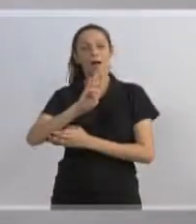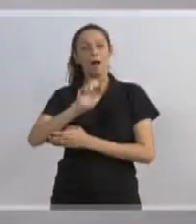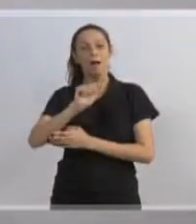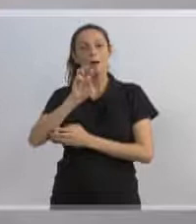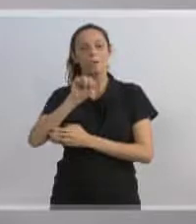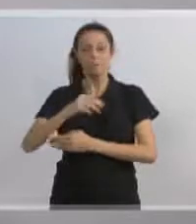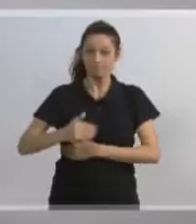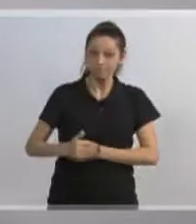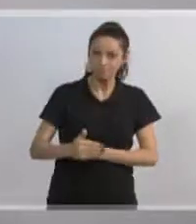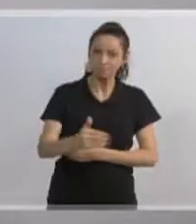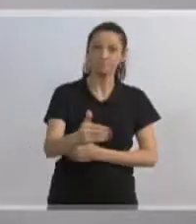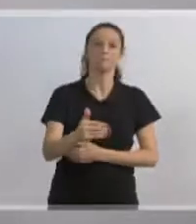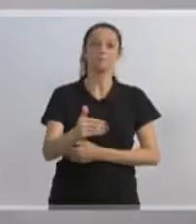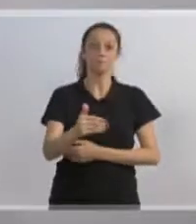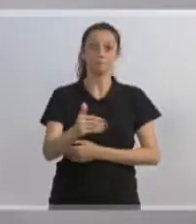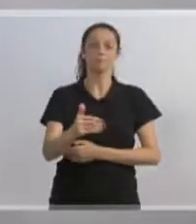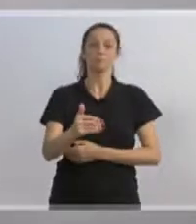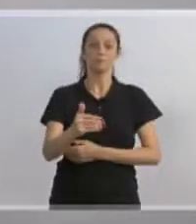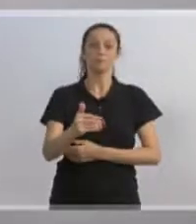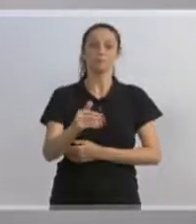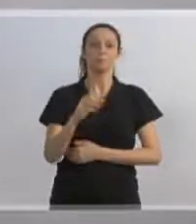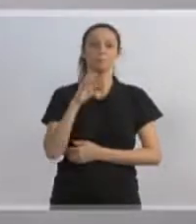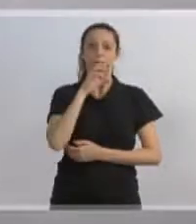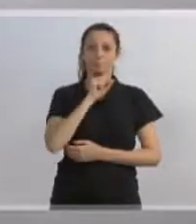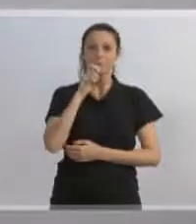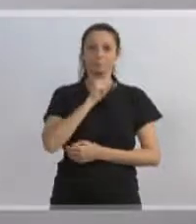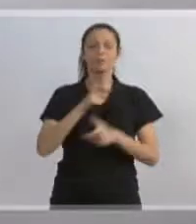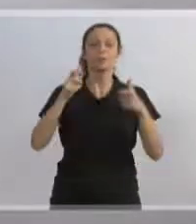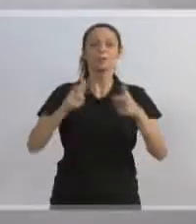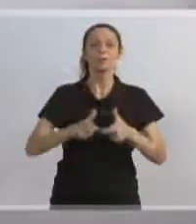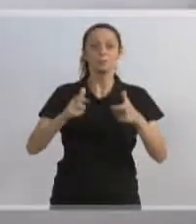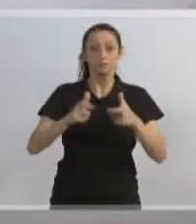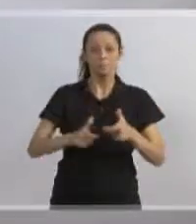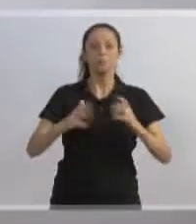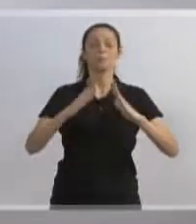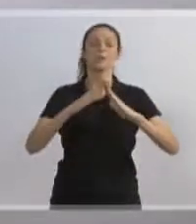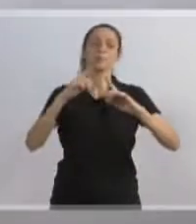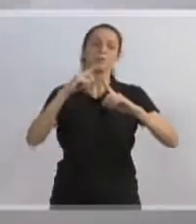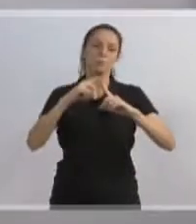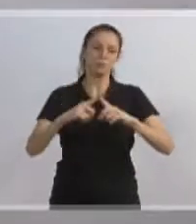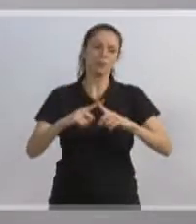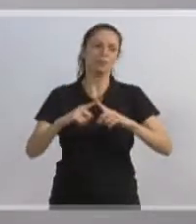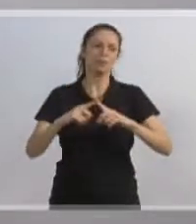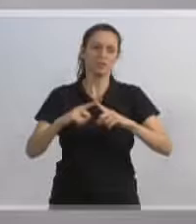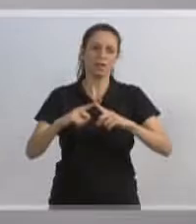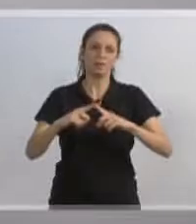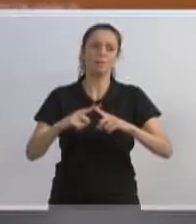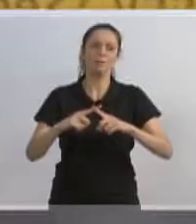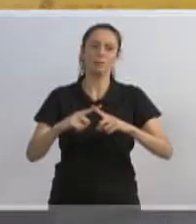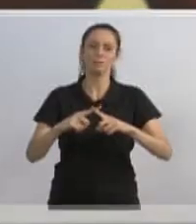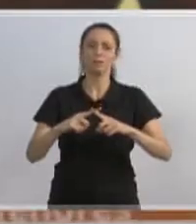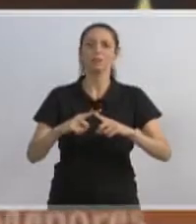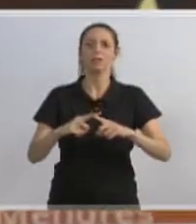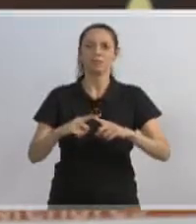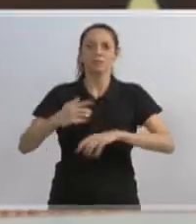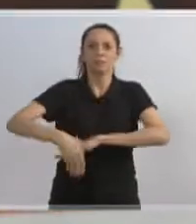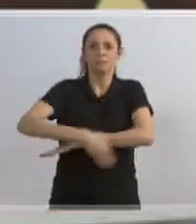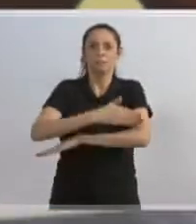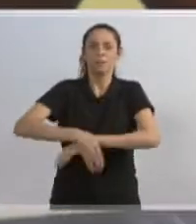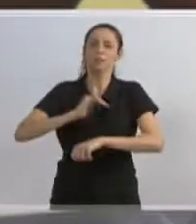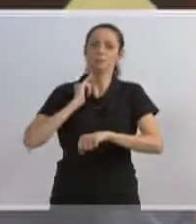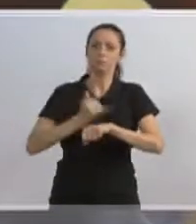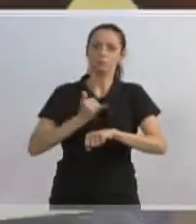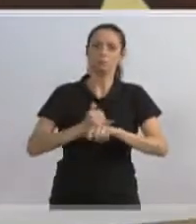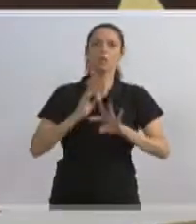acontecer nesse final de semana na paróquia Nossa Senhora Imaculada Conceição, na rua Joinville. Estão todos